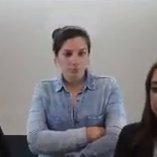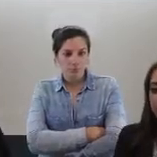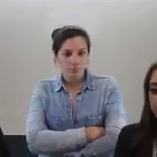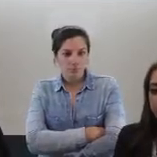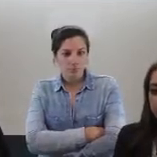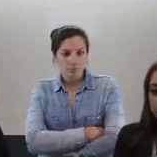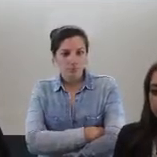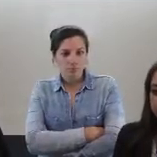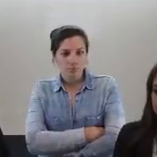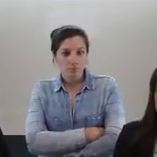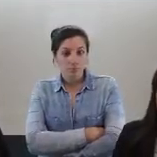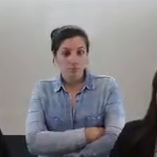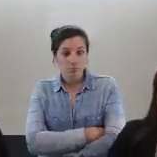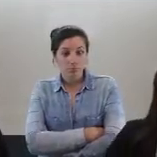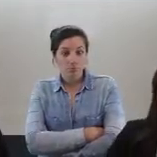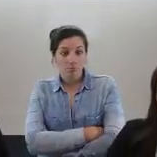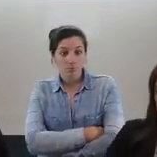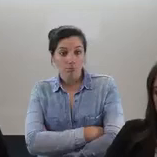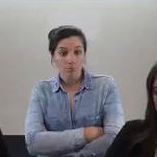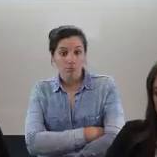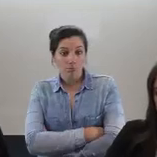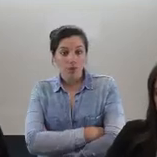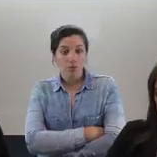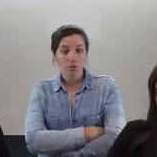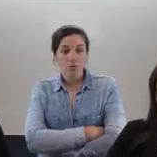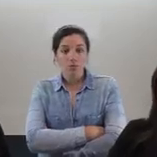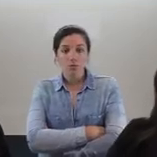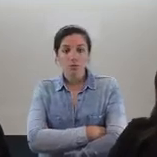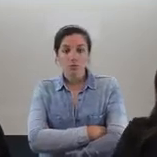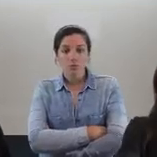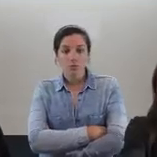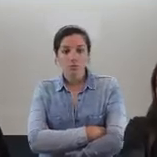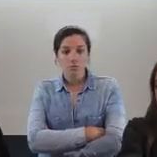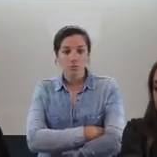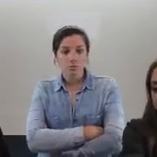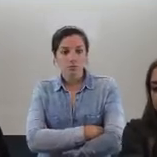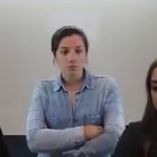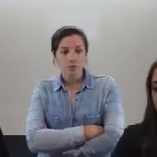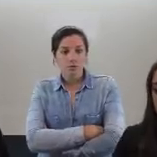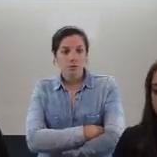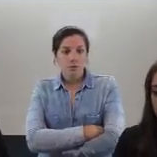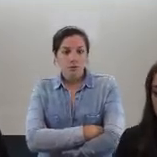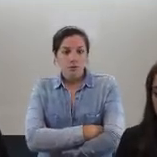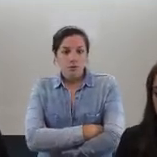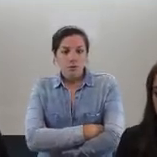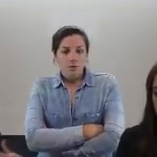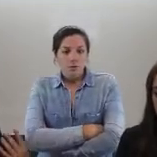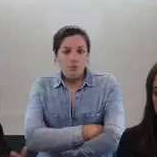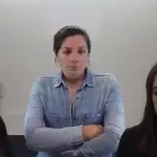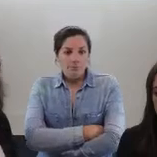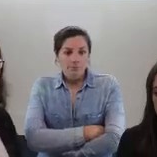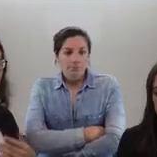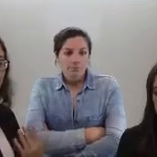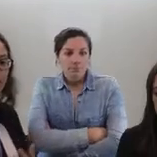básica essa. Olha quanto recuperou de informação. Nossa, tudo isso. Daí tem ali os filtros também. Ó,